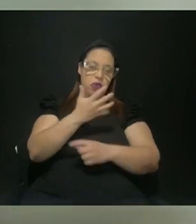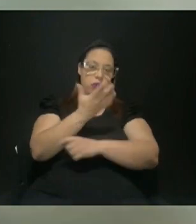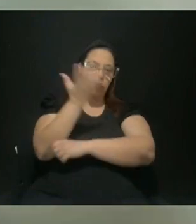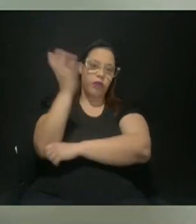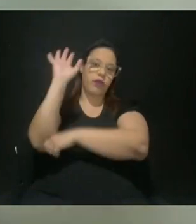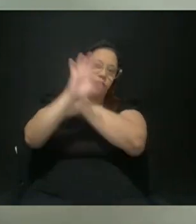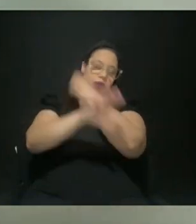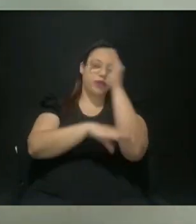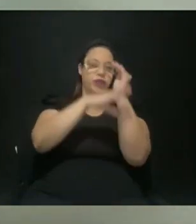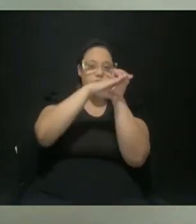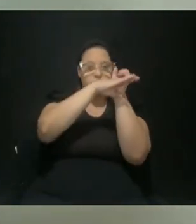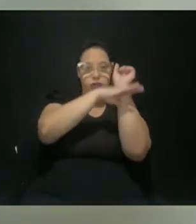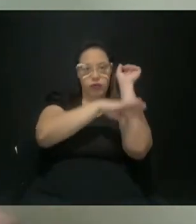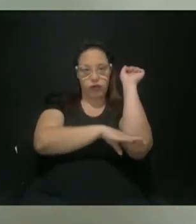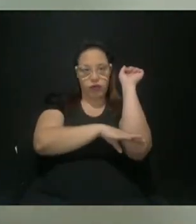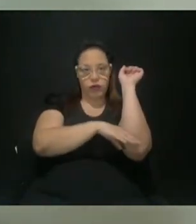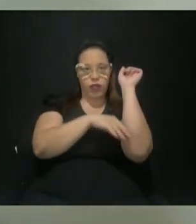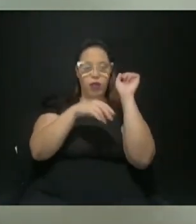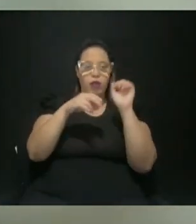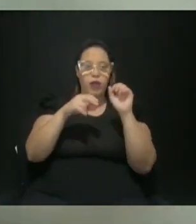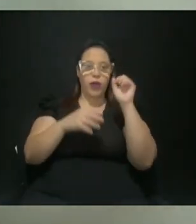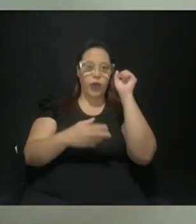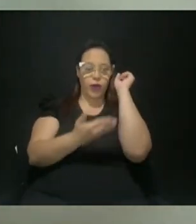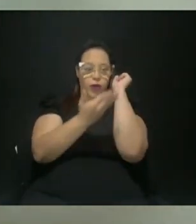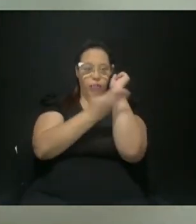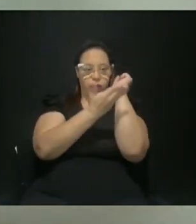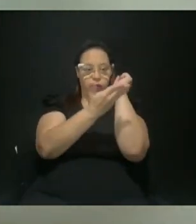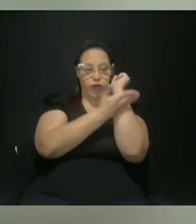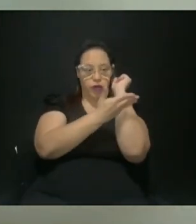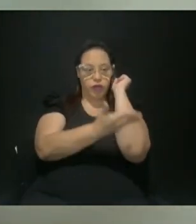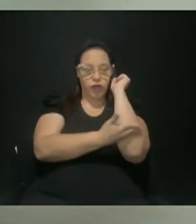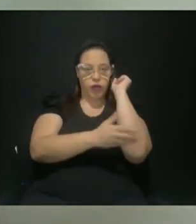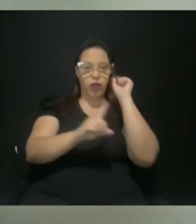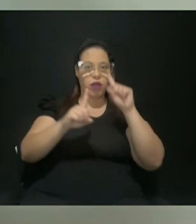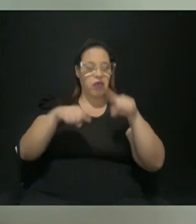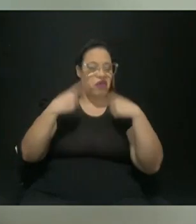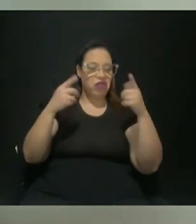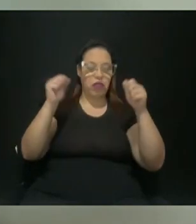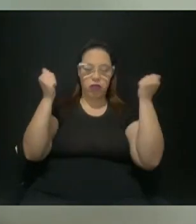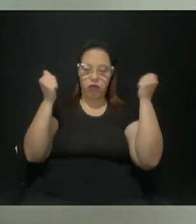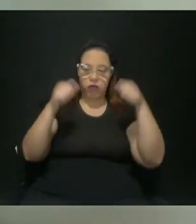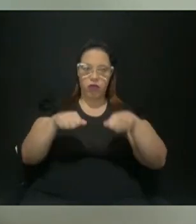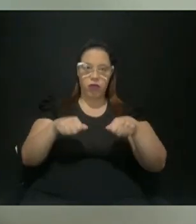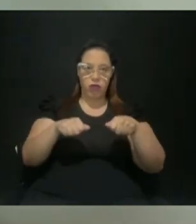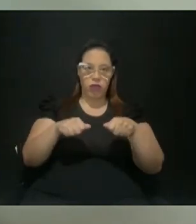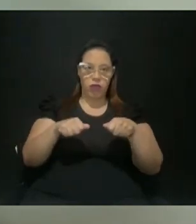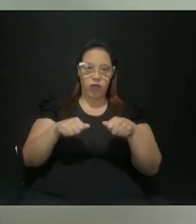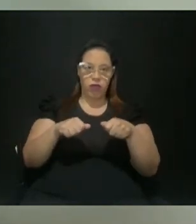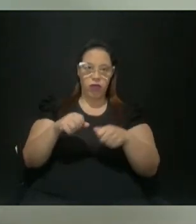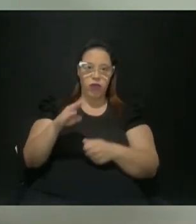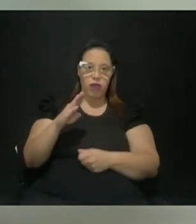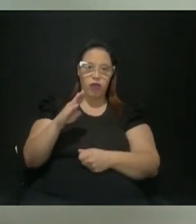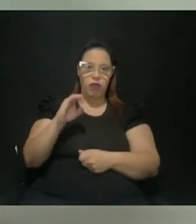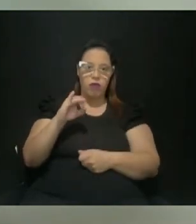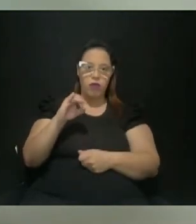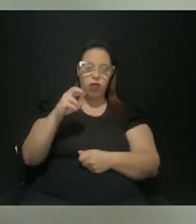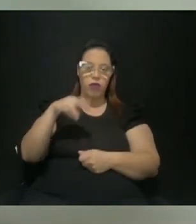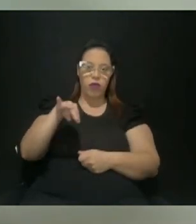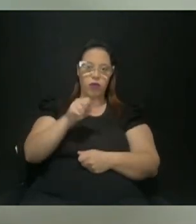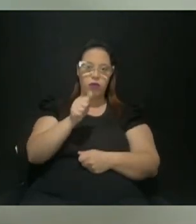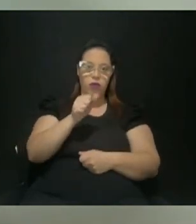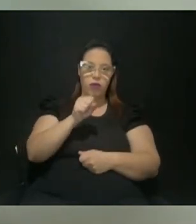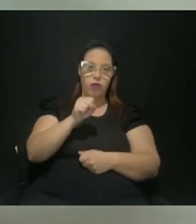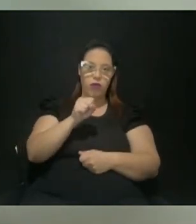pode ser poda, e várias outras possibilidades, mas com aquela biomassa faz então a pirólise, né,